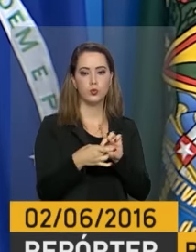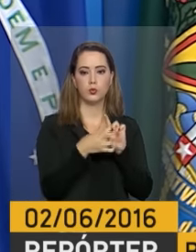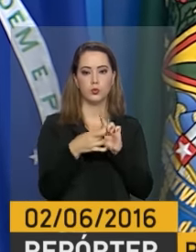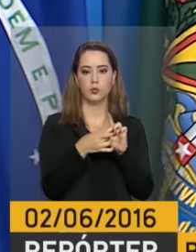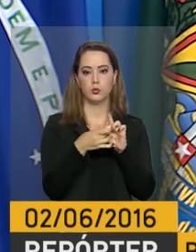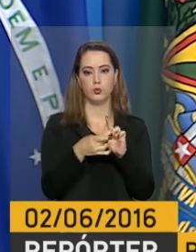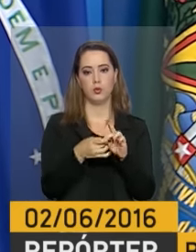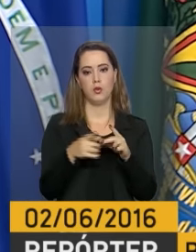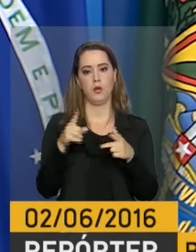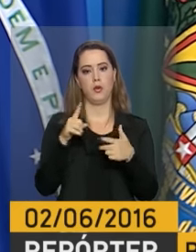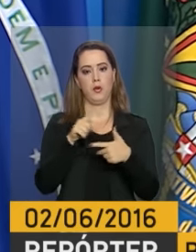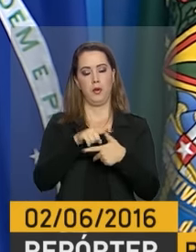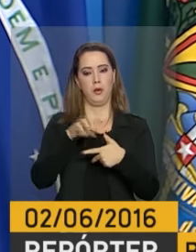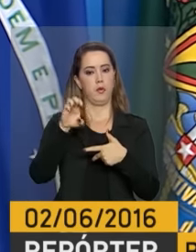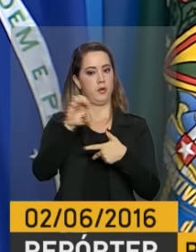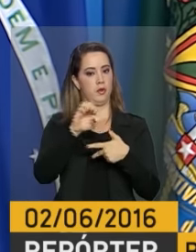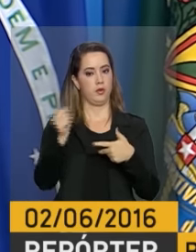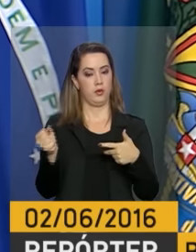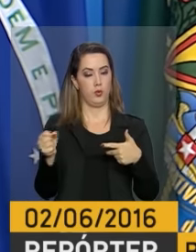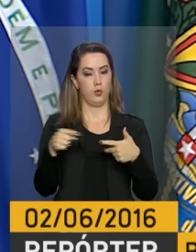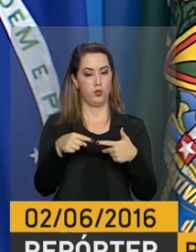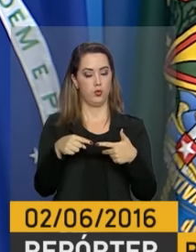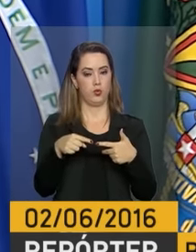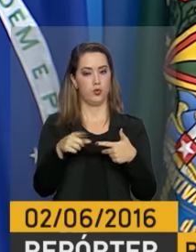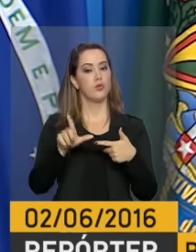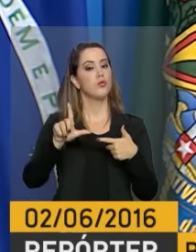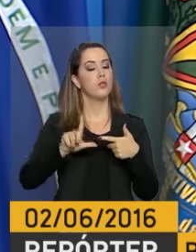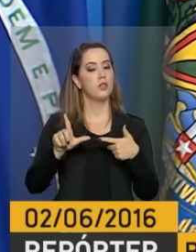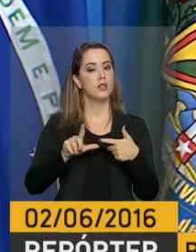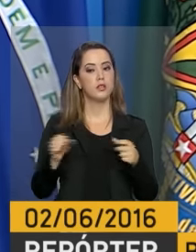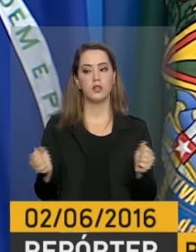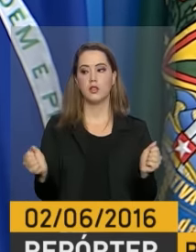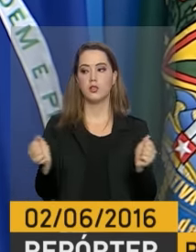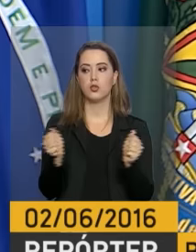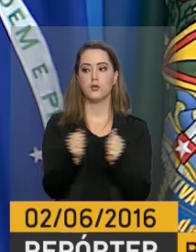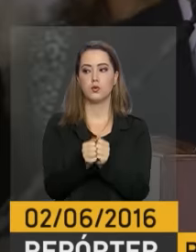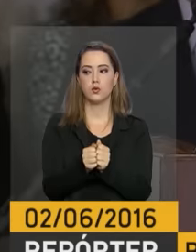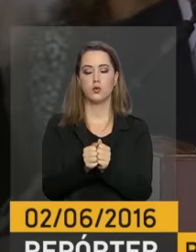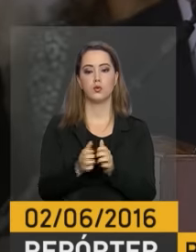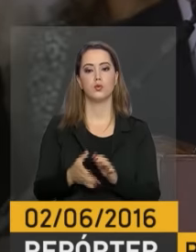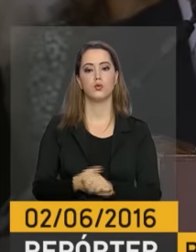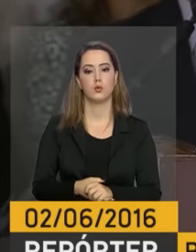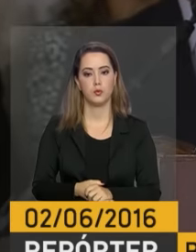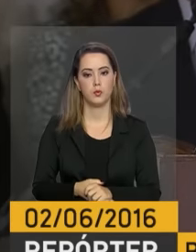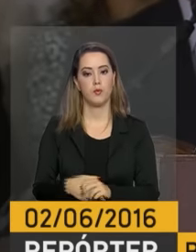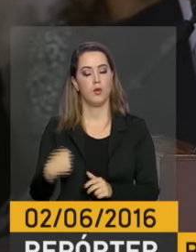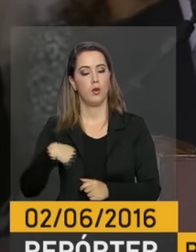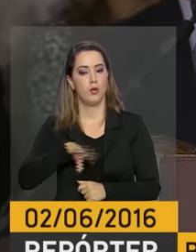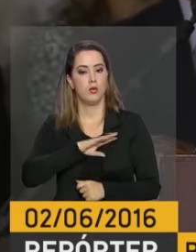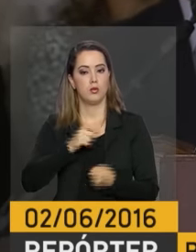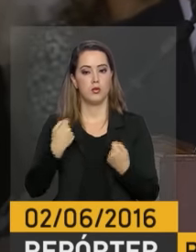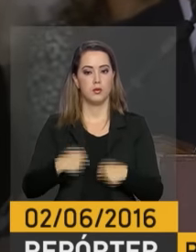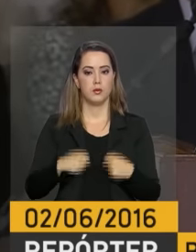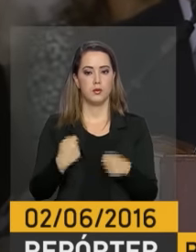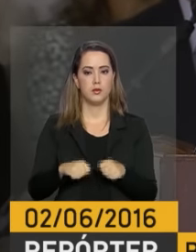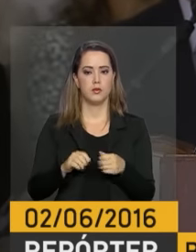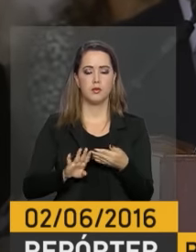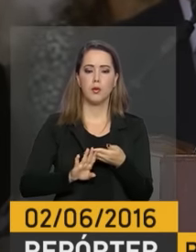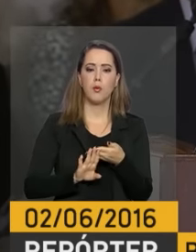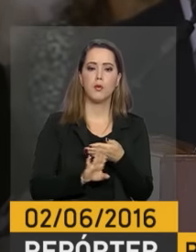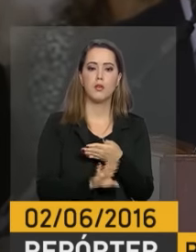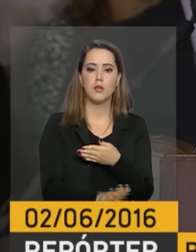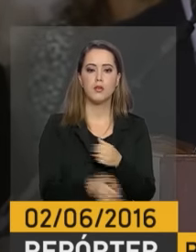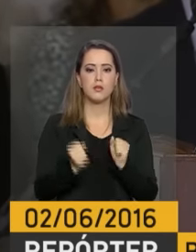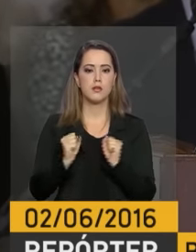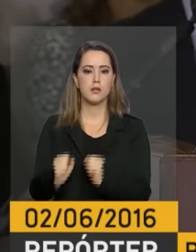na convicção mais absoluta de que nós temos que cumprir o preceito constitucional da separação de poderes, mas ao mesmo